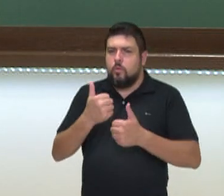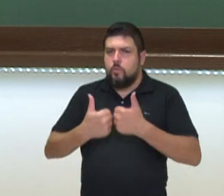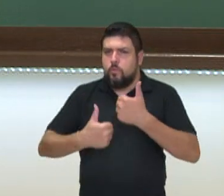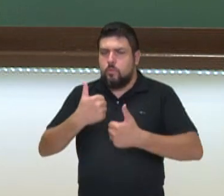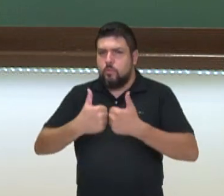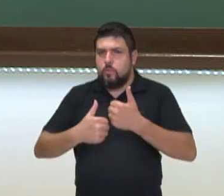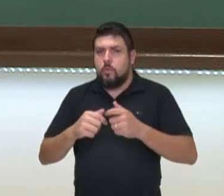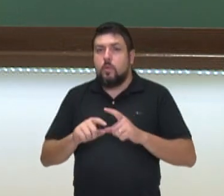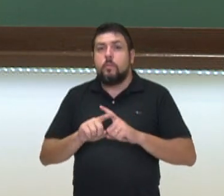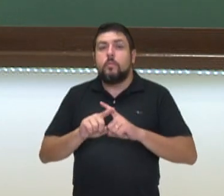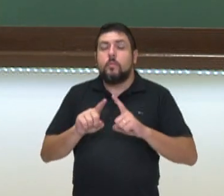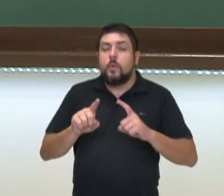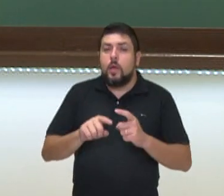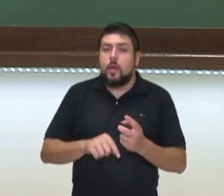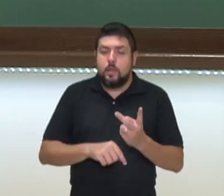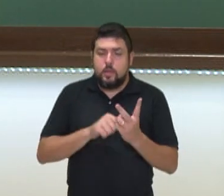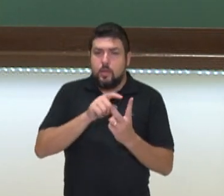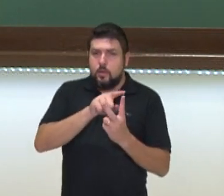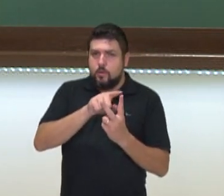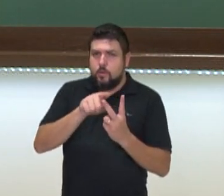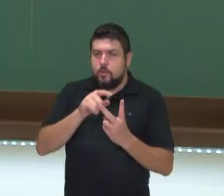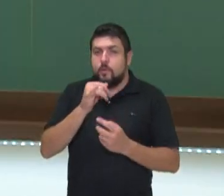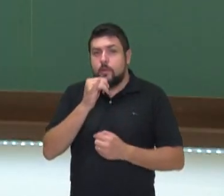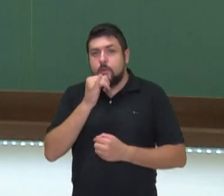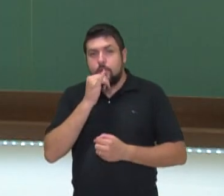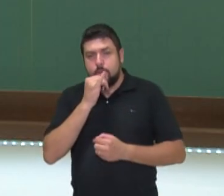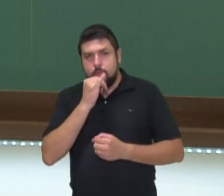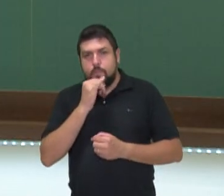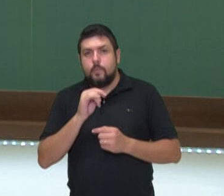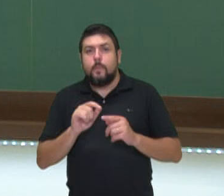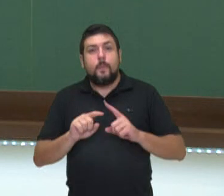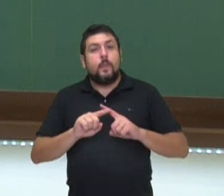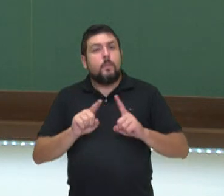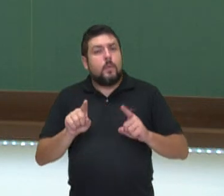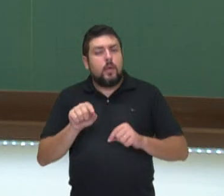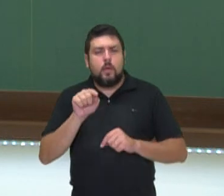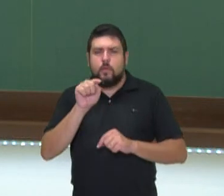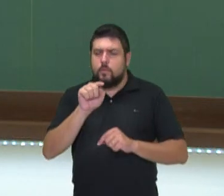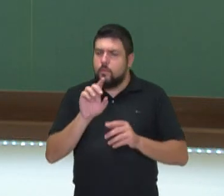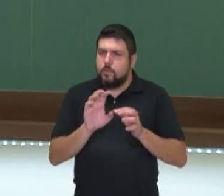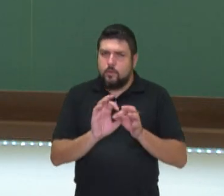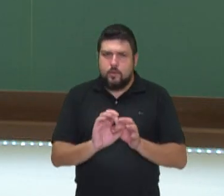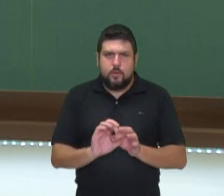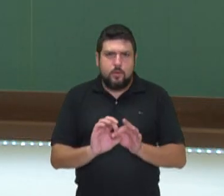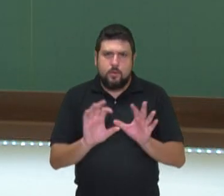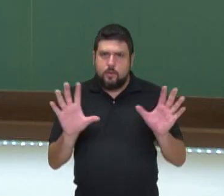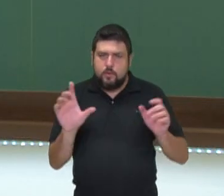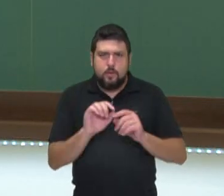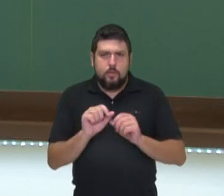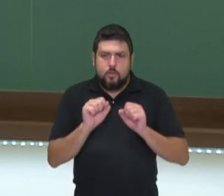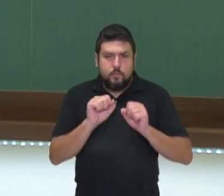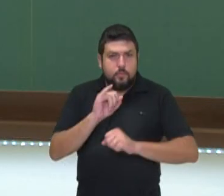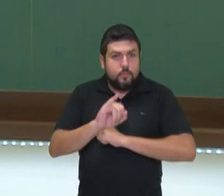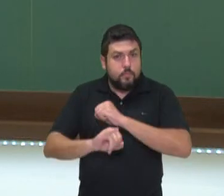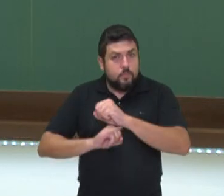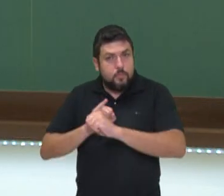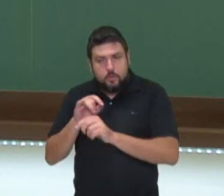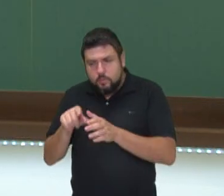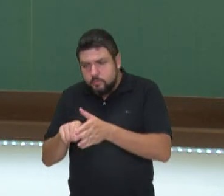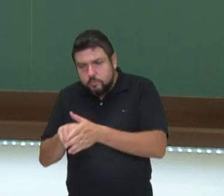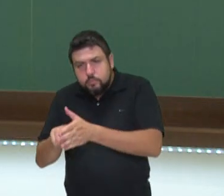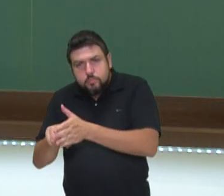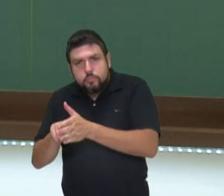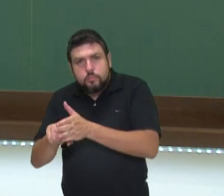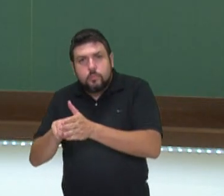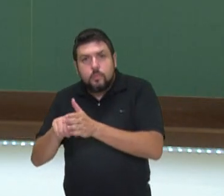dois exemplos aqui para vocês, mas também vocês têm toda a liberdade de procurar na internet, conhecer